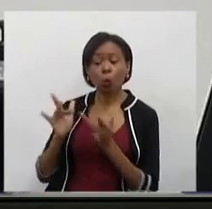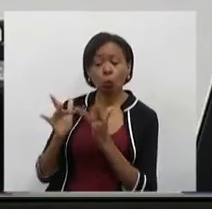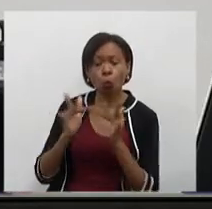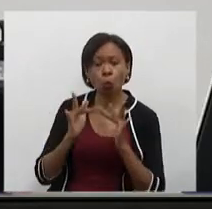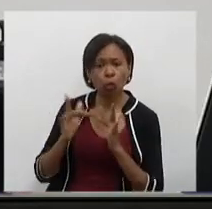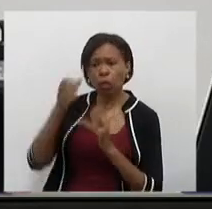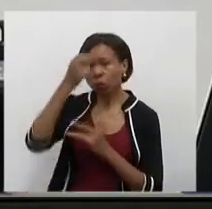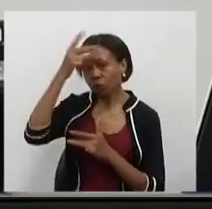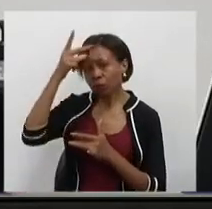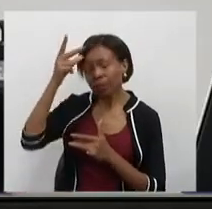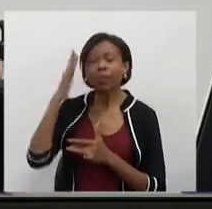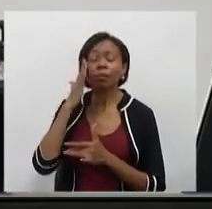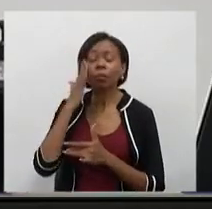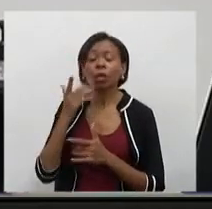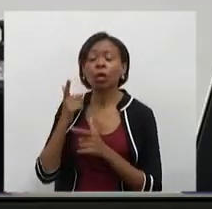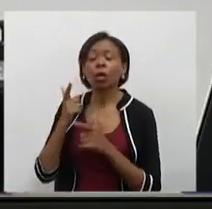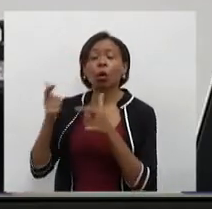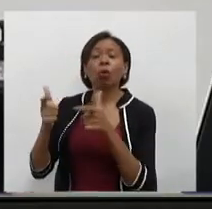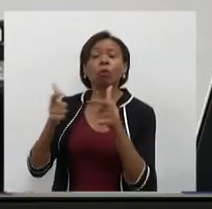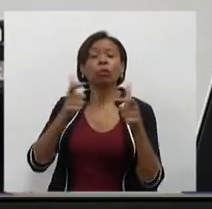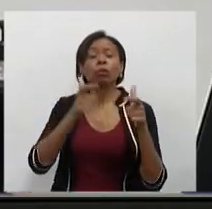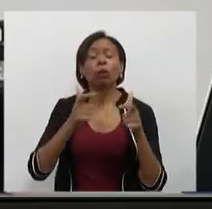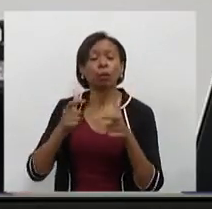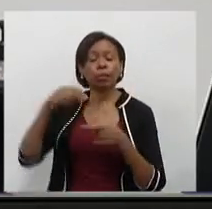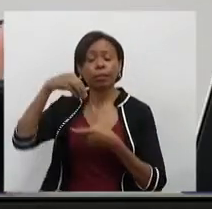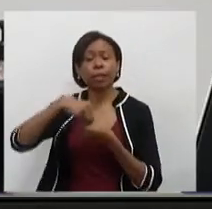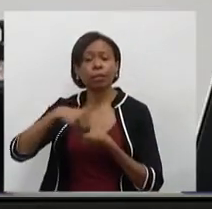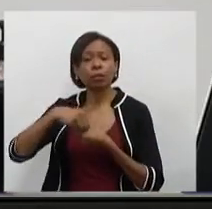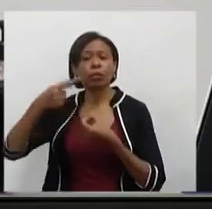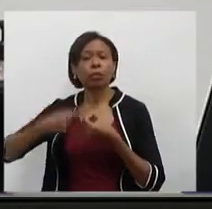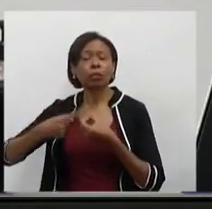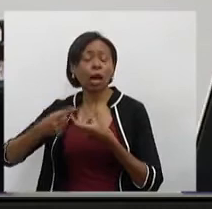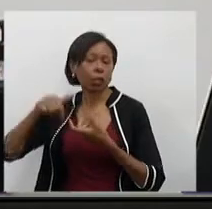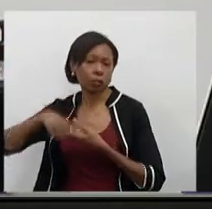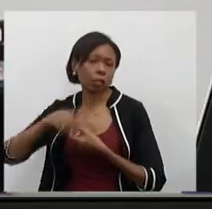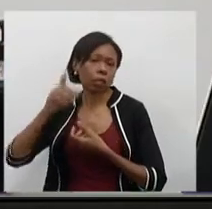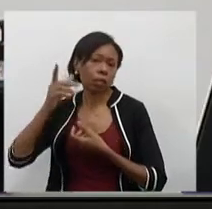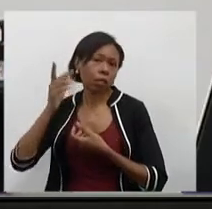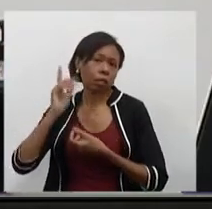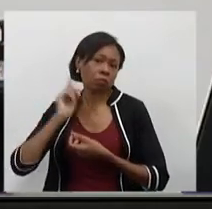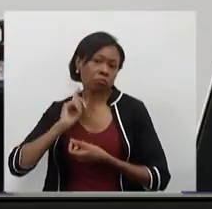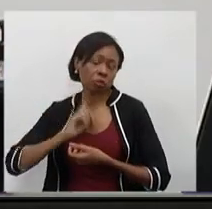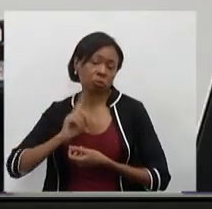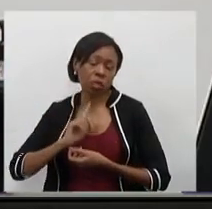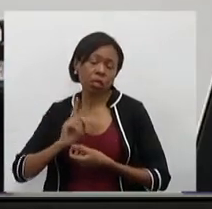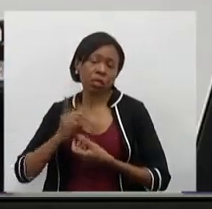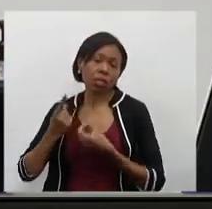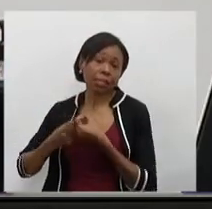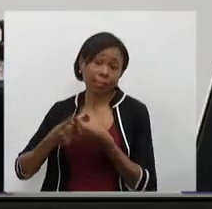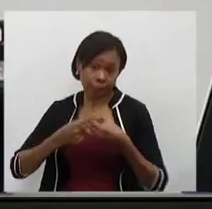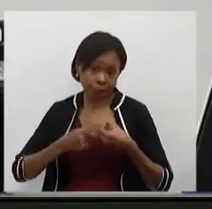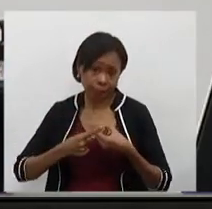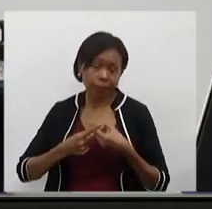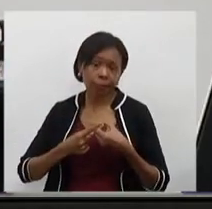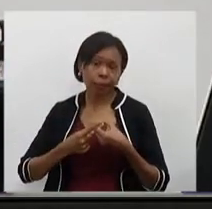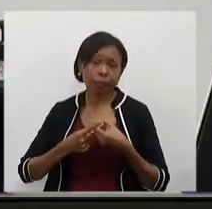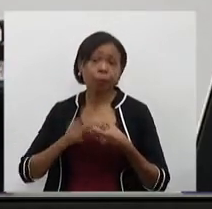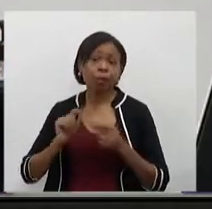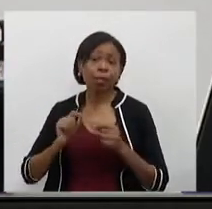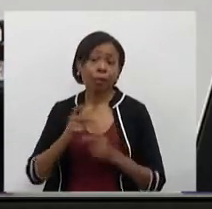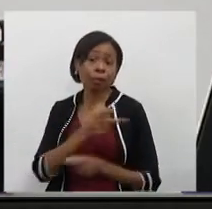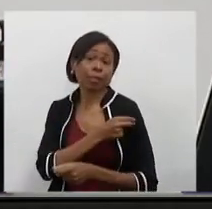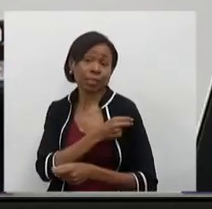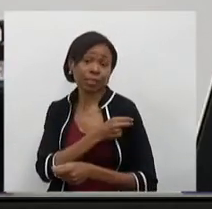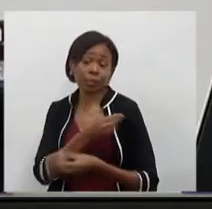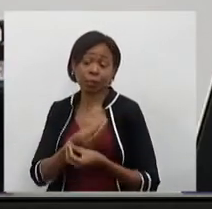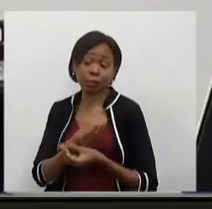saúde no município recebem a vacina para que tenham prioridade no fornecimento de luz, para não